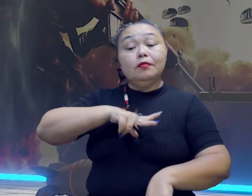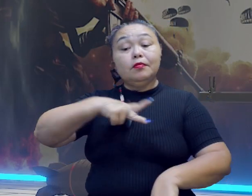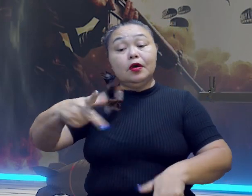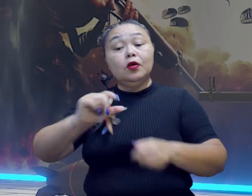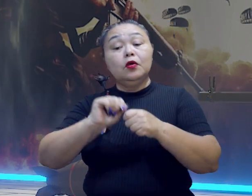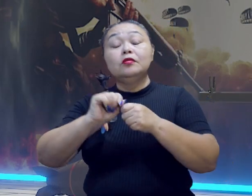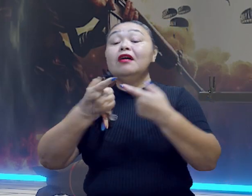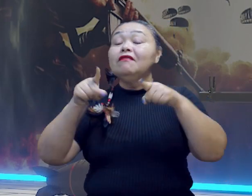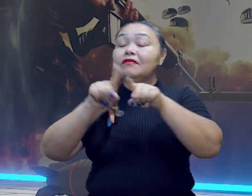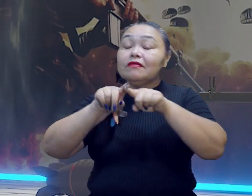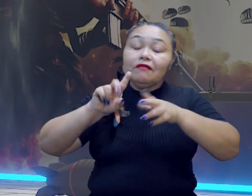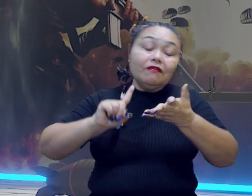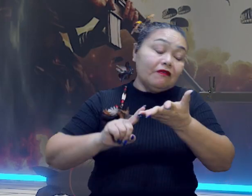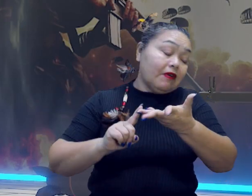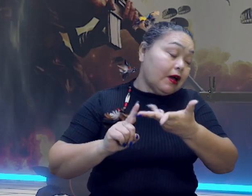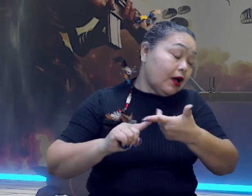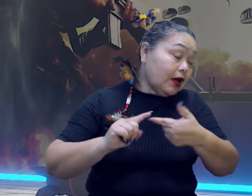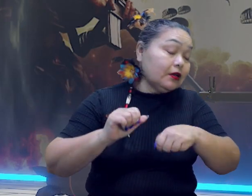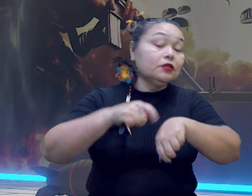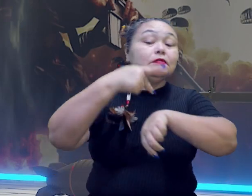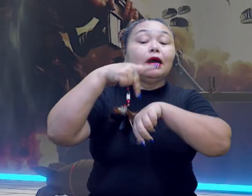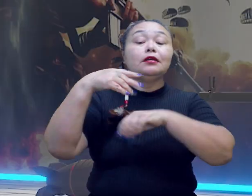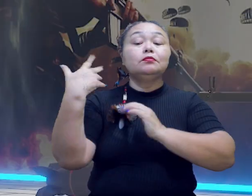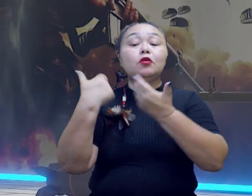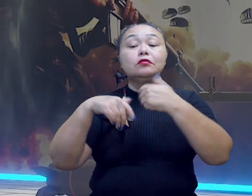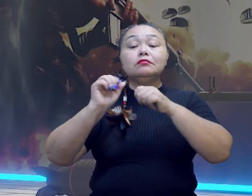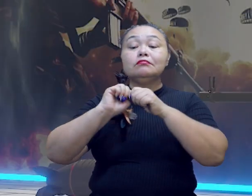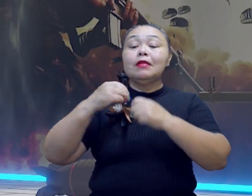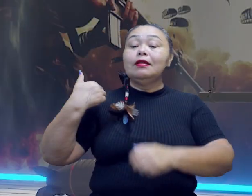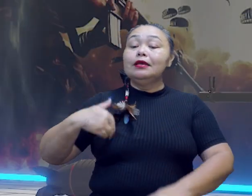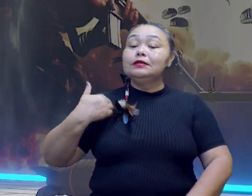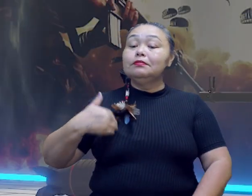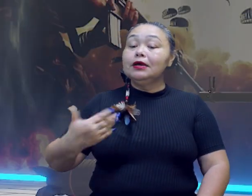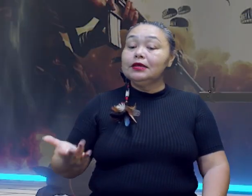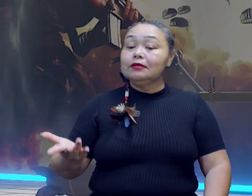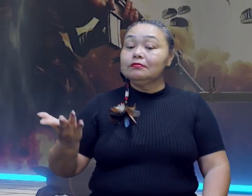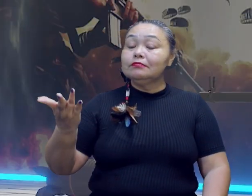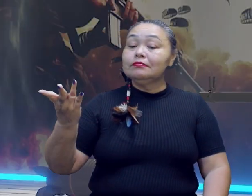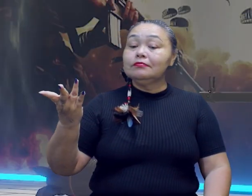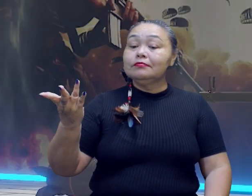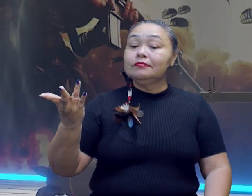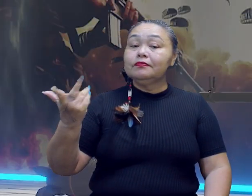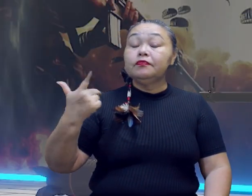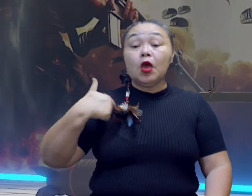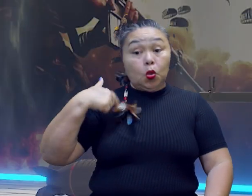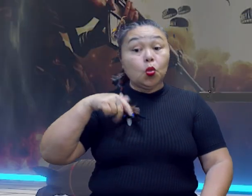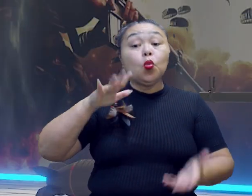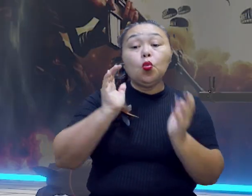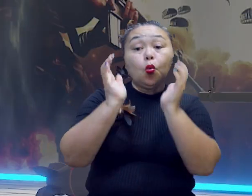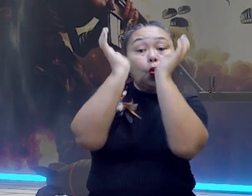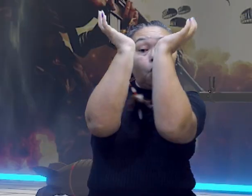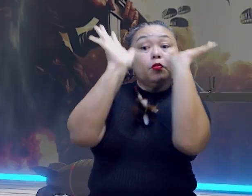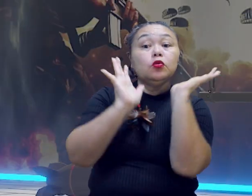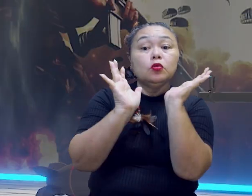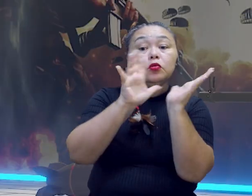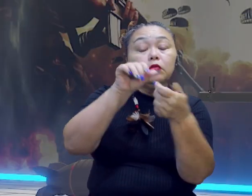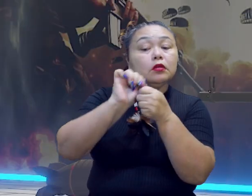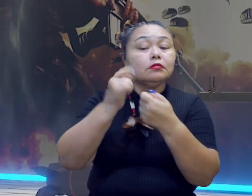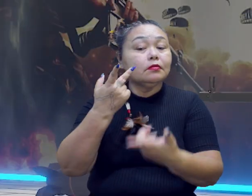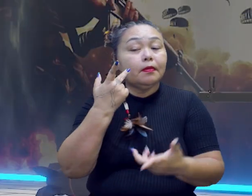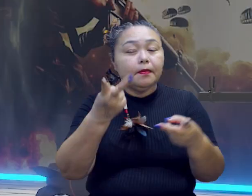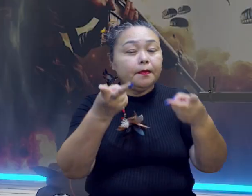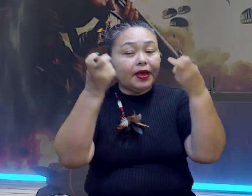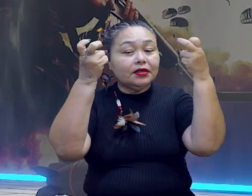falando espanhol, porque eram países colonizados pela Espanha. Na Copa do Mundo nós percebemos isso